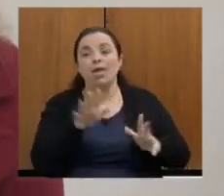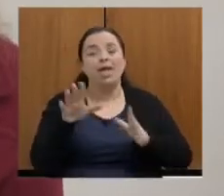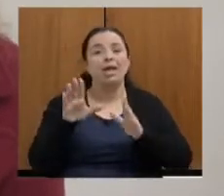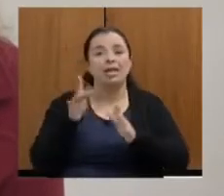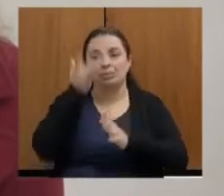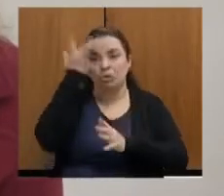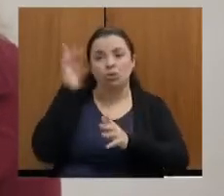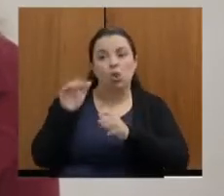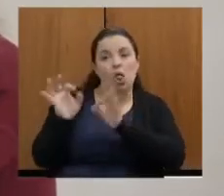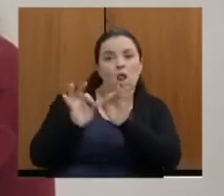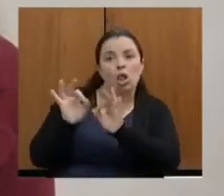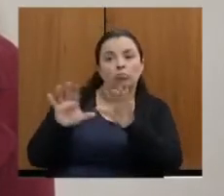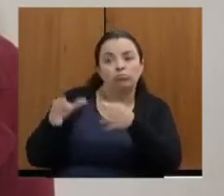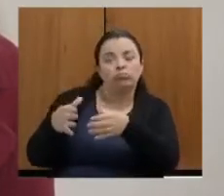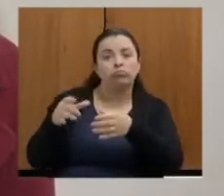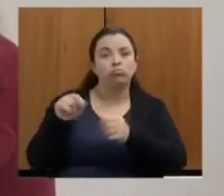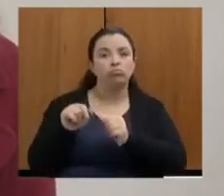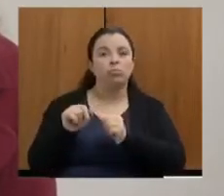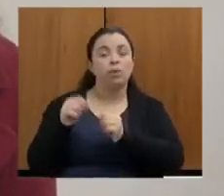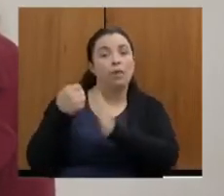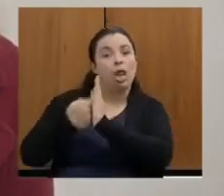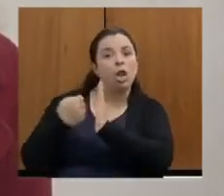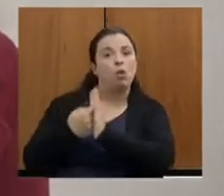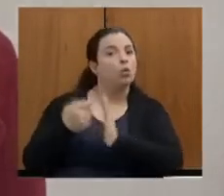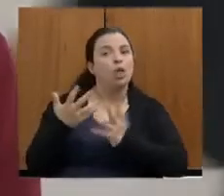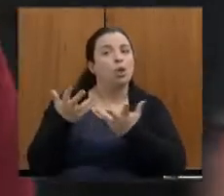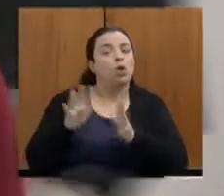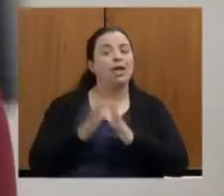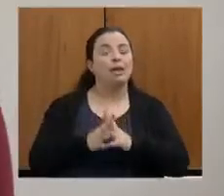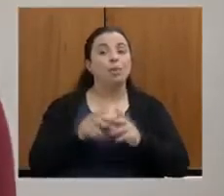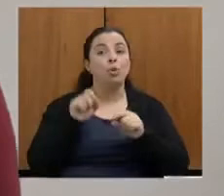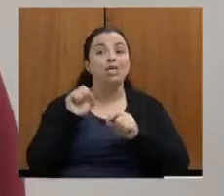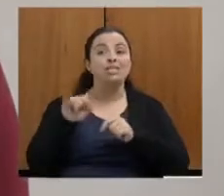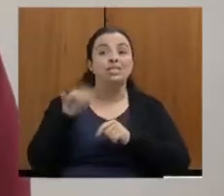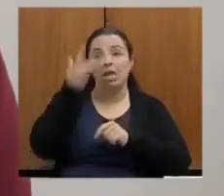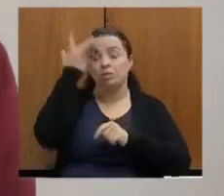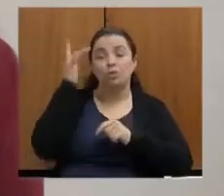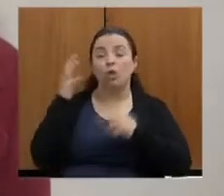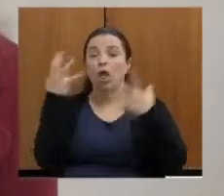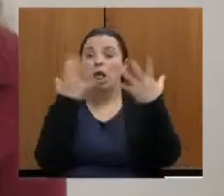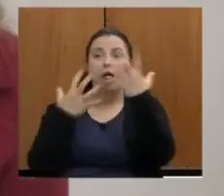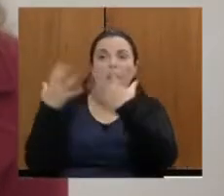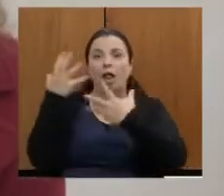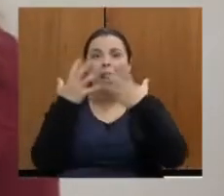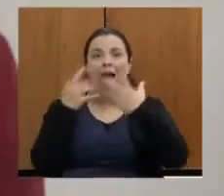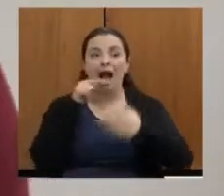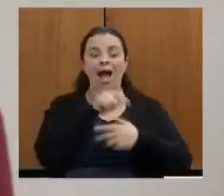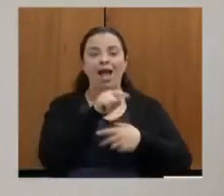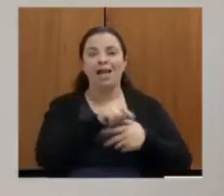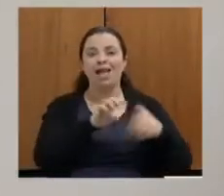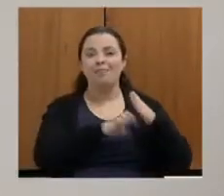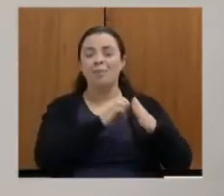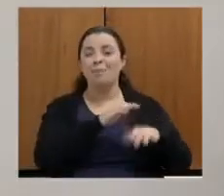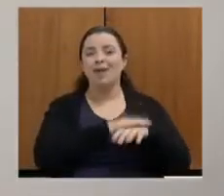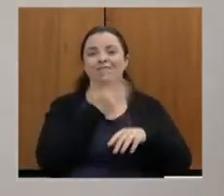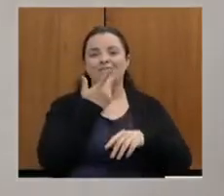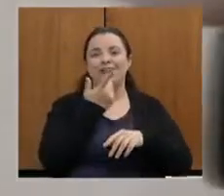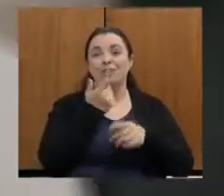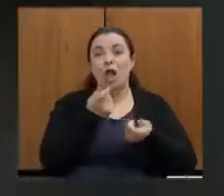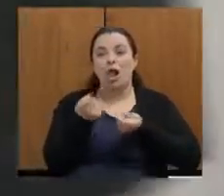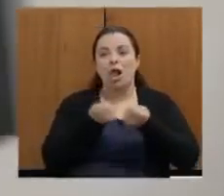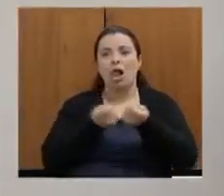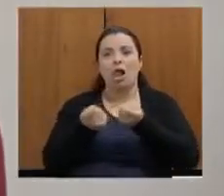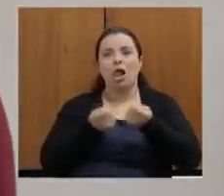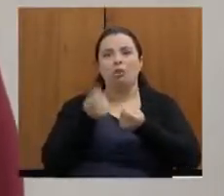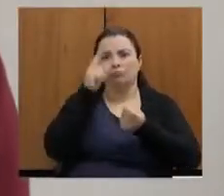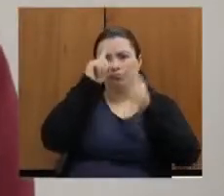por a organização possibilita que a mineradora controle controle tudo aquela história da ré